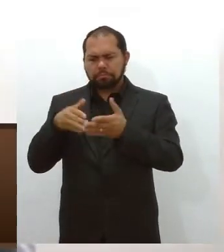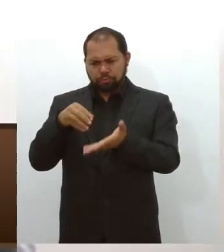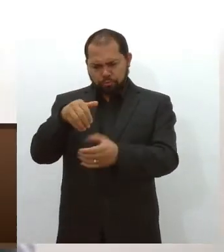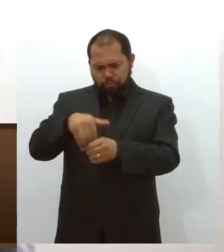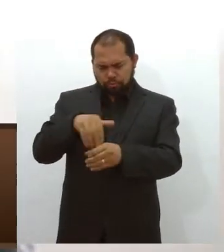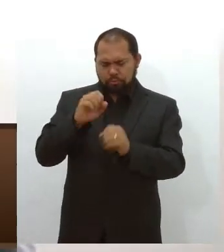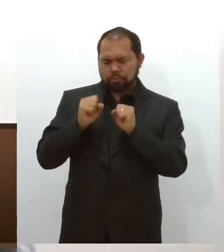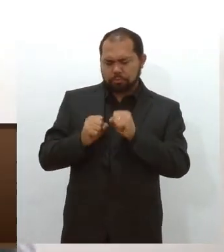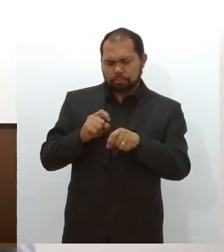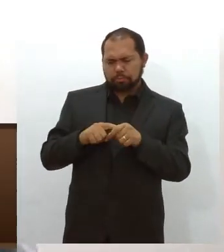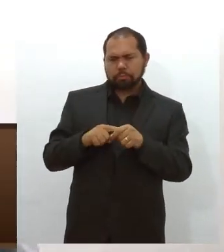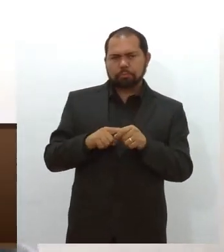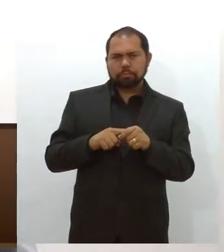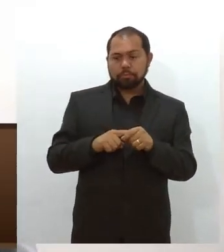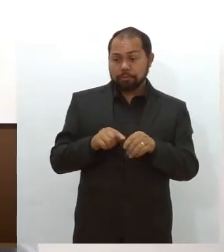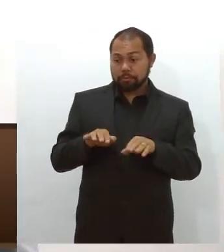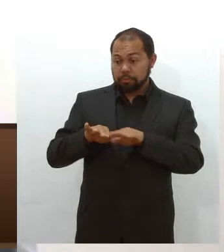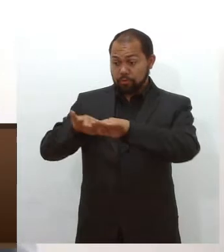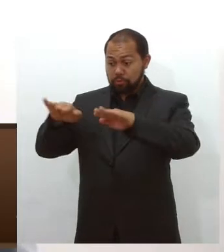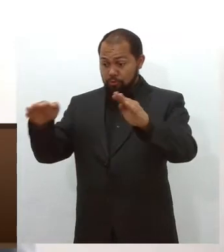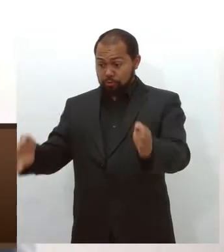deve permanecer esse aparelho